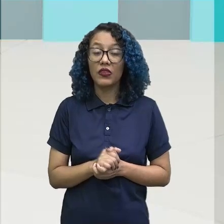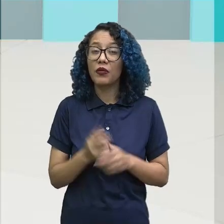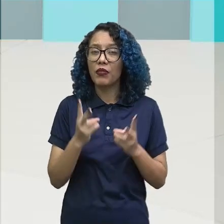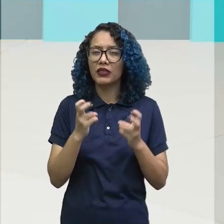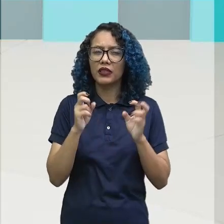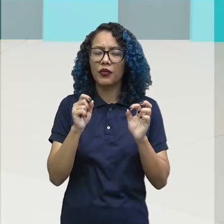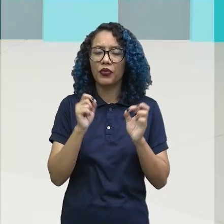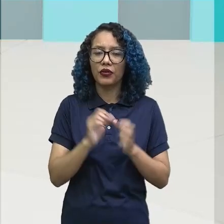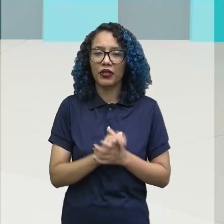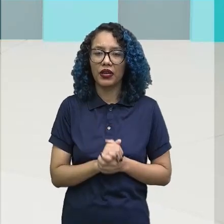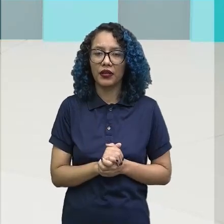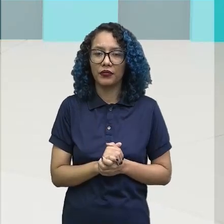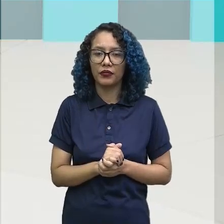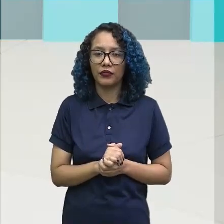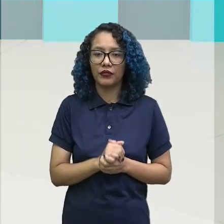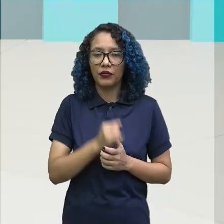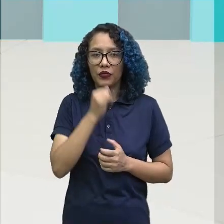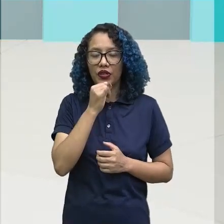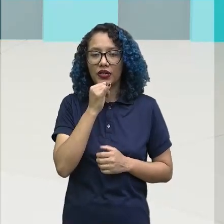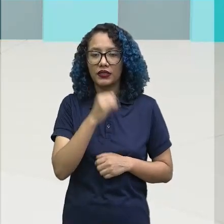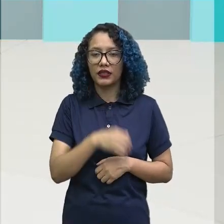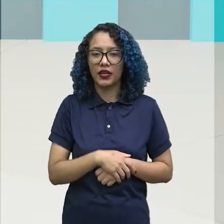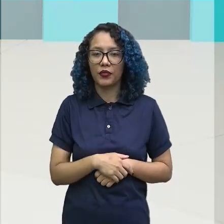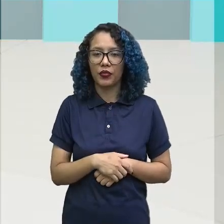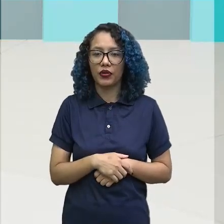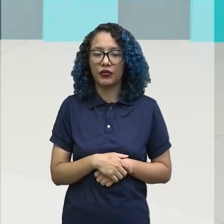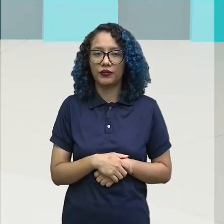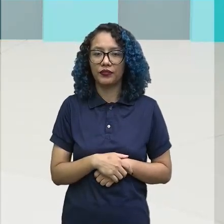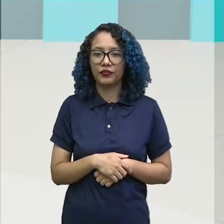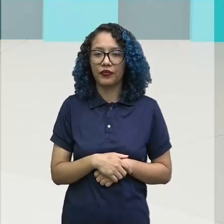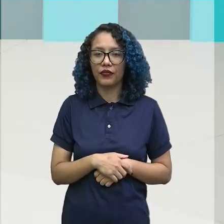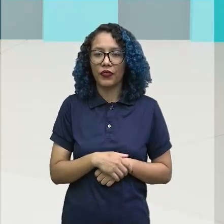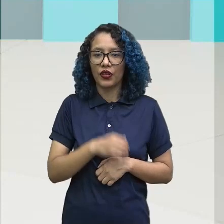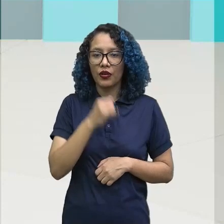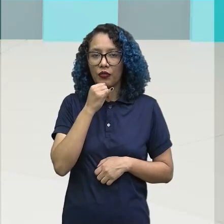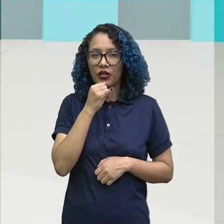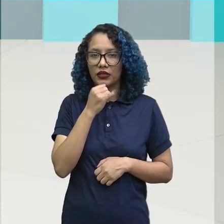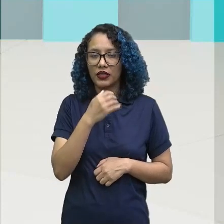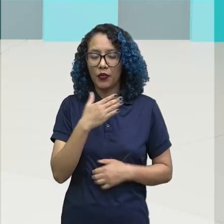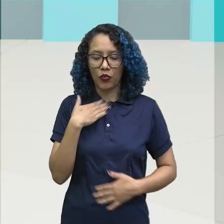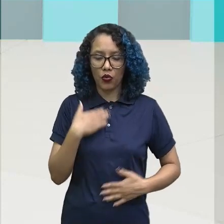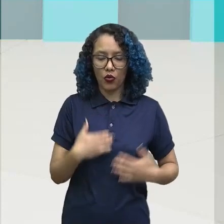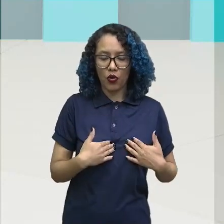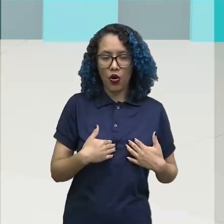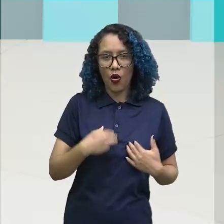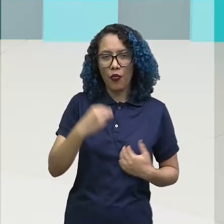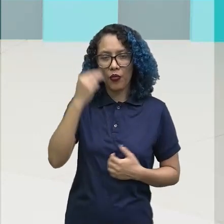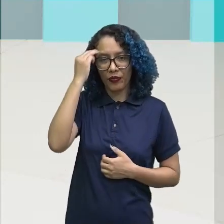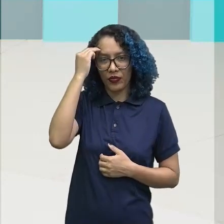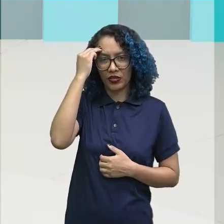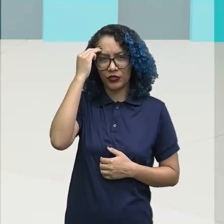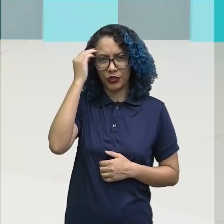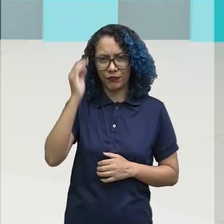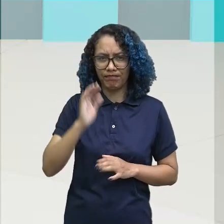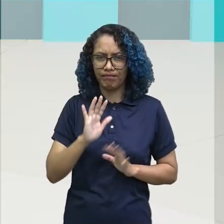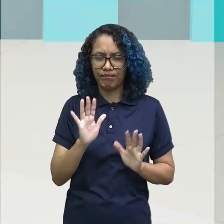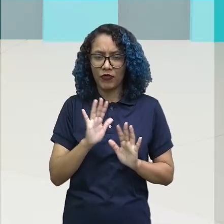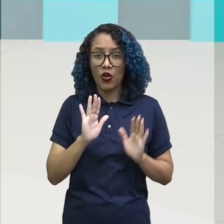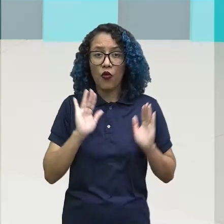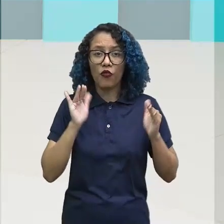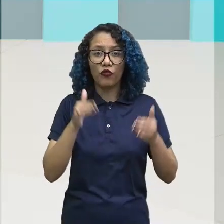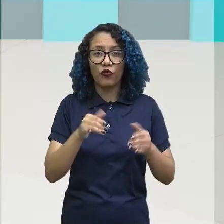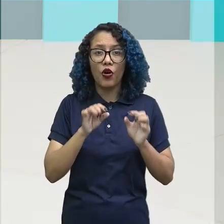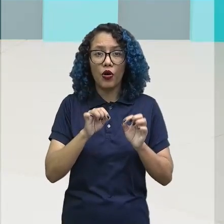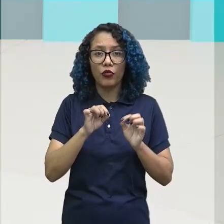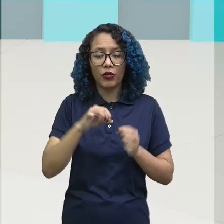como você ficar pensando naquela dicotomia entre o corpo e mente. Não, aqui nós vamos entender que